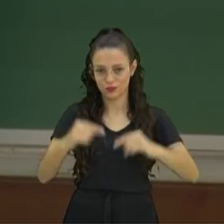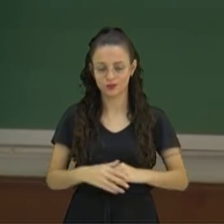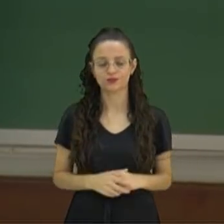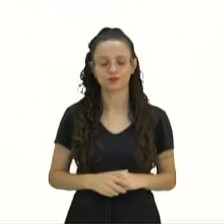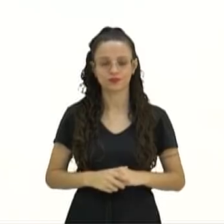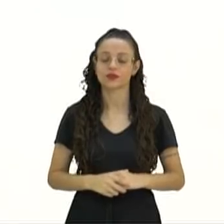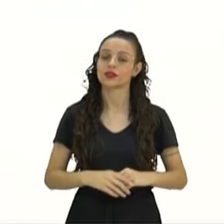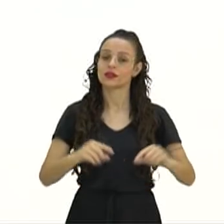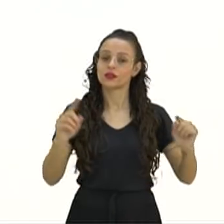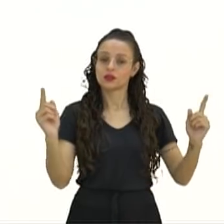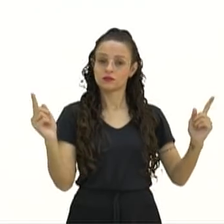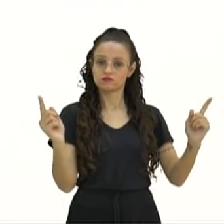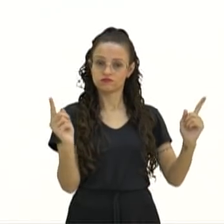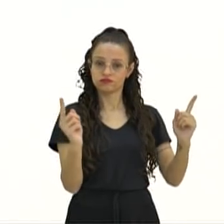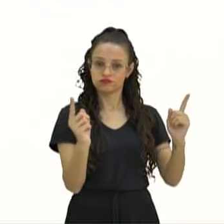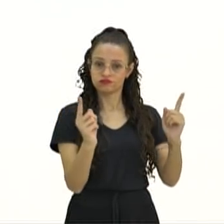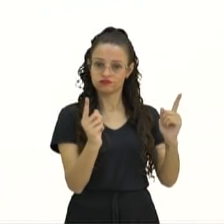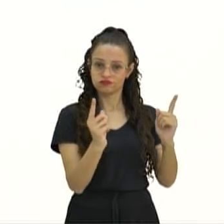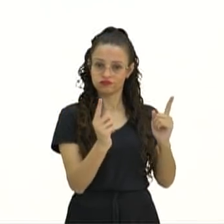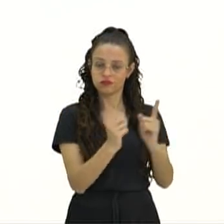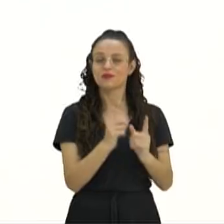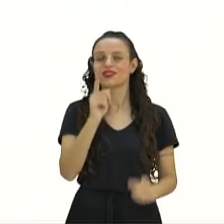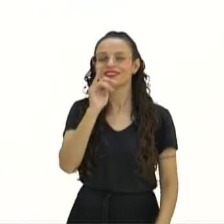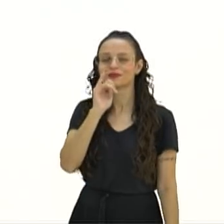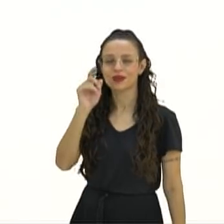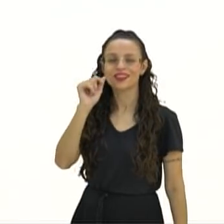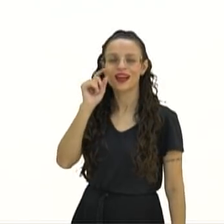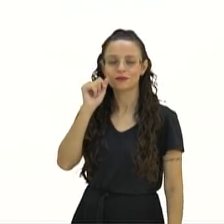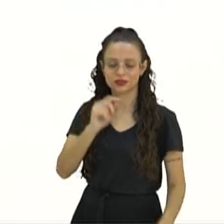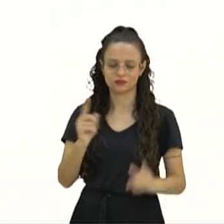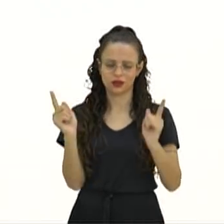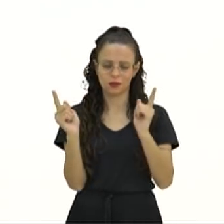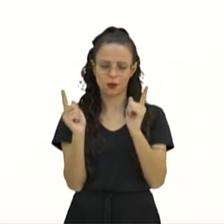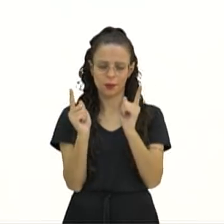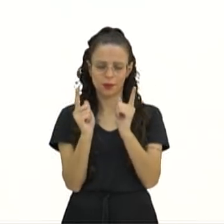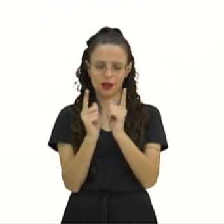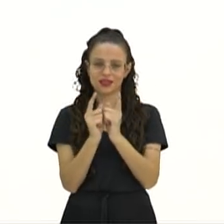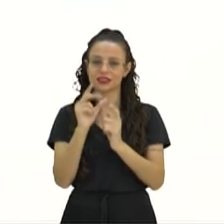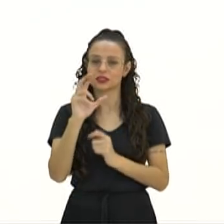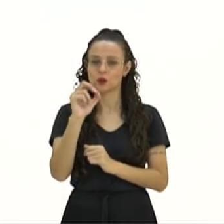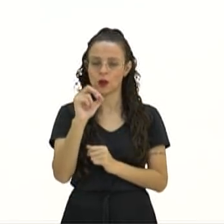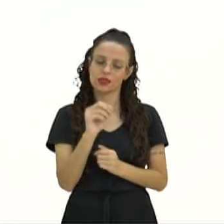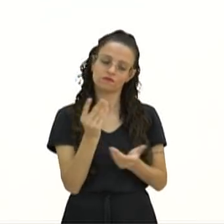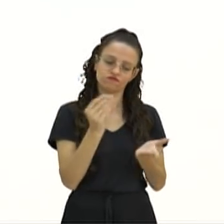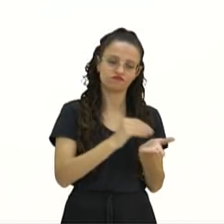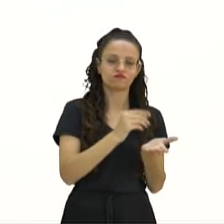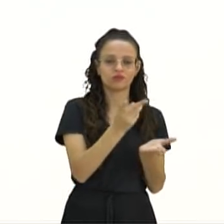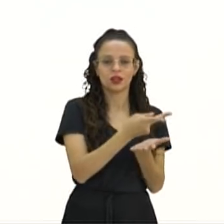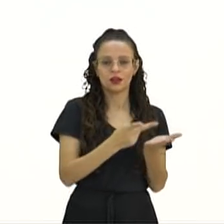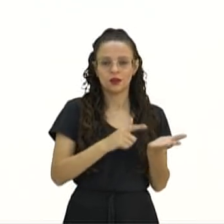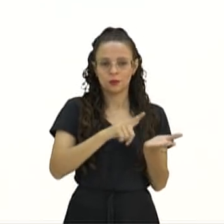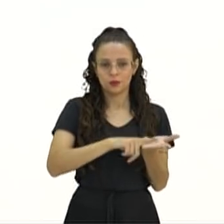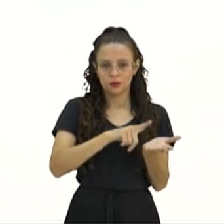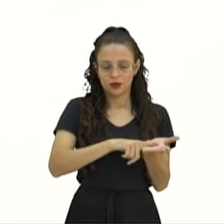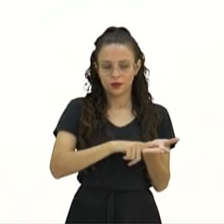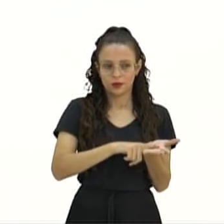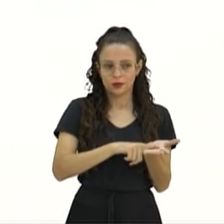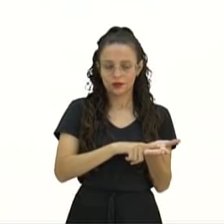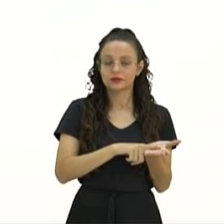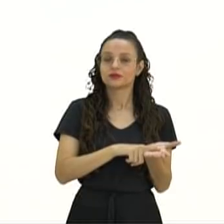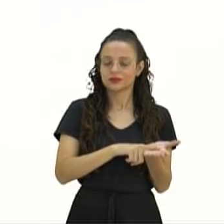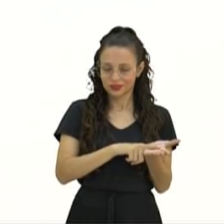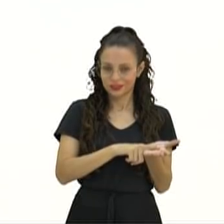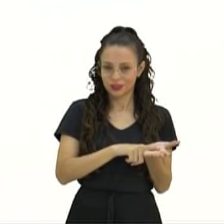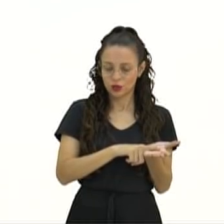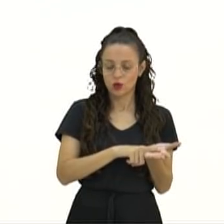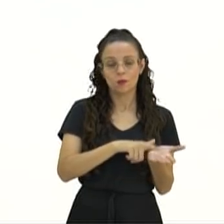Aí eu reduzi esse lápis 50 vezes para representar ele no papel. Então, tamanho aqui do papel seria